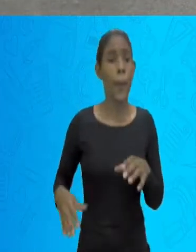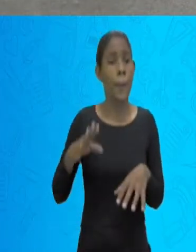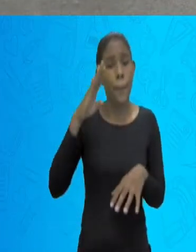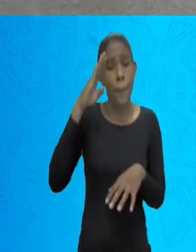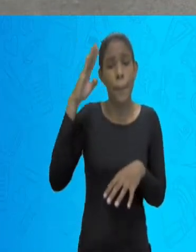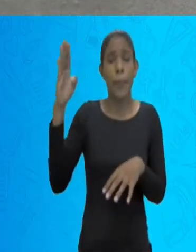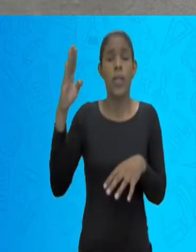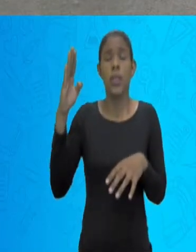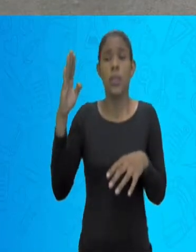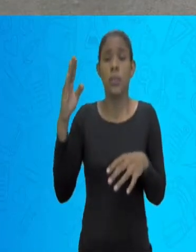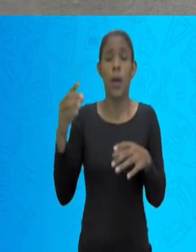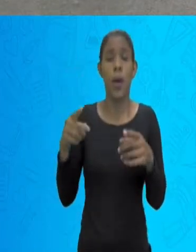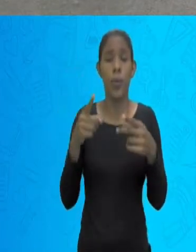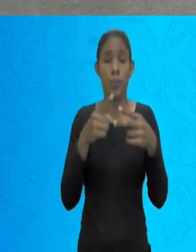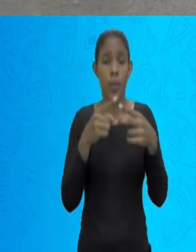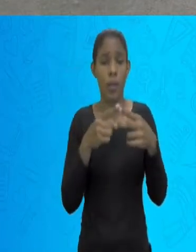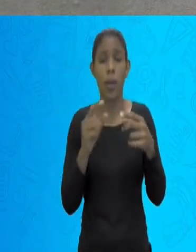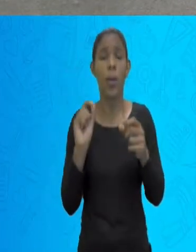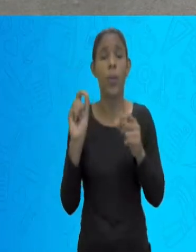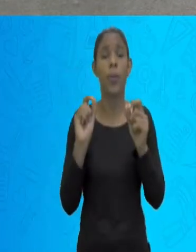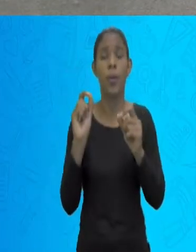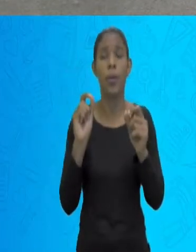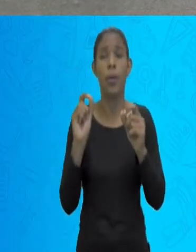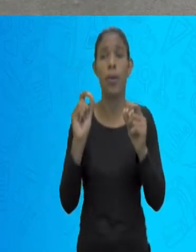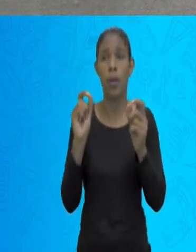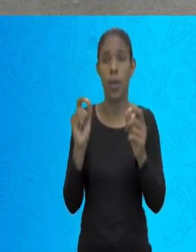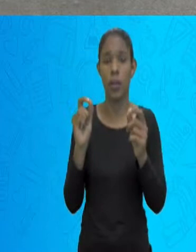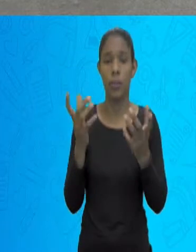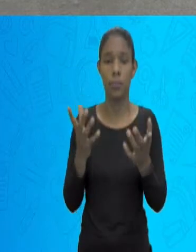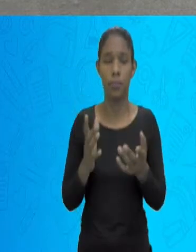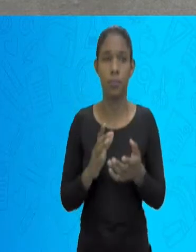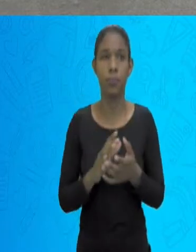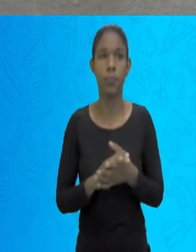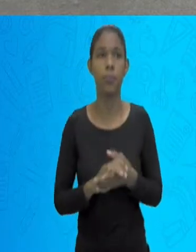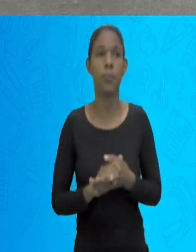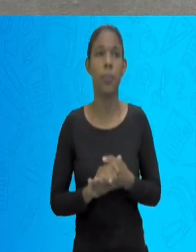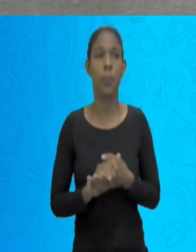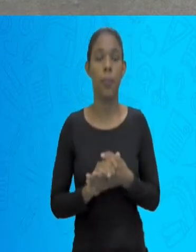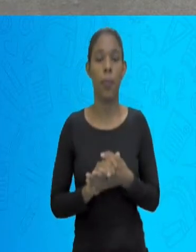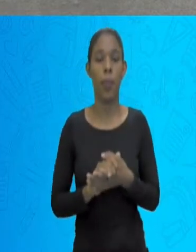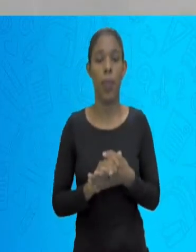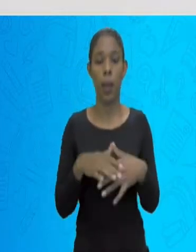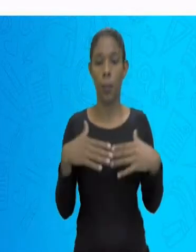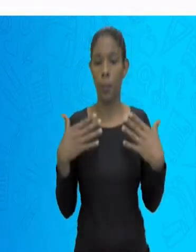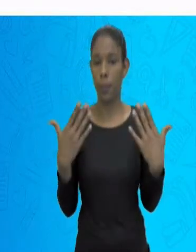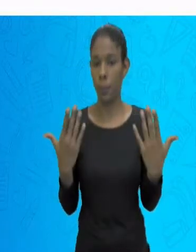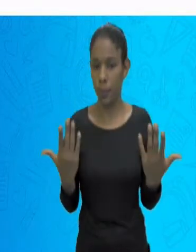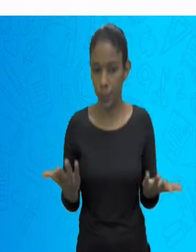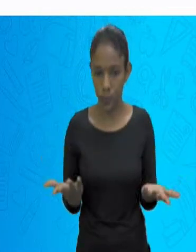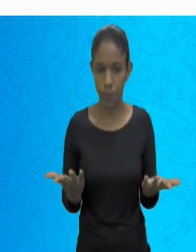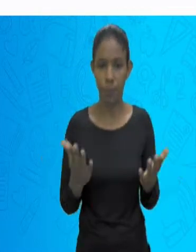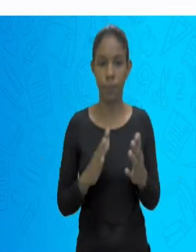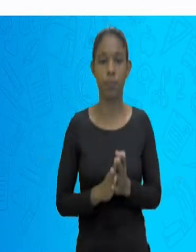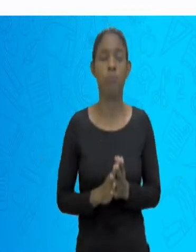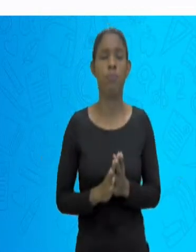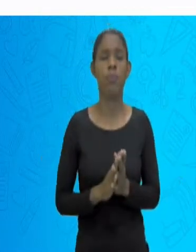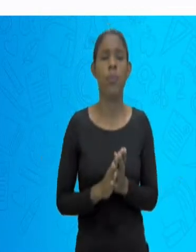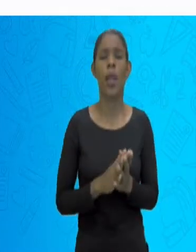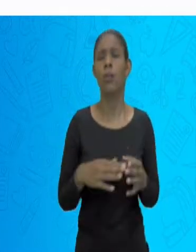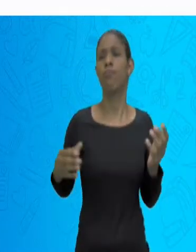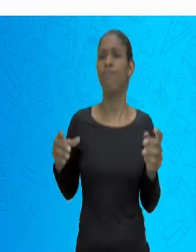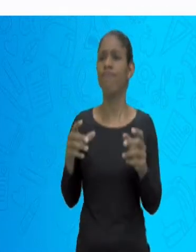as paisagens? Vamos aprender um pouco mais sobre isso. Mas afinal, o que é paisagem?